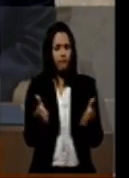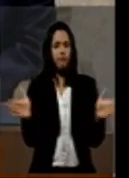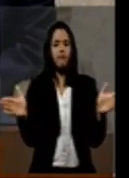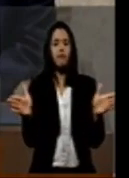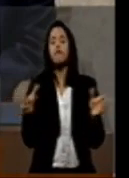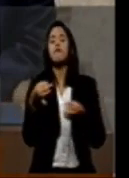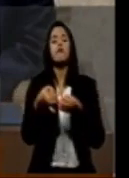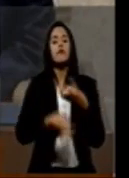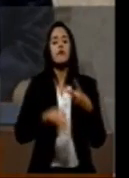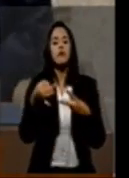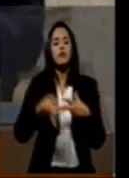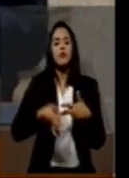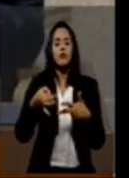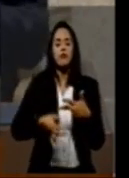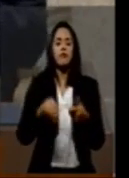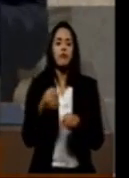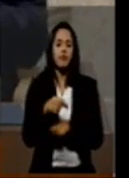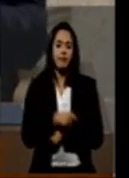2009